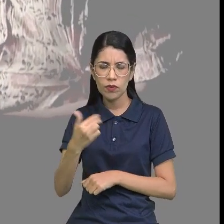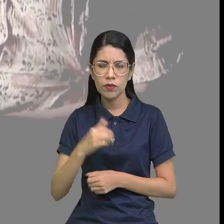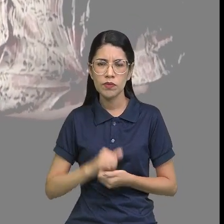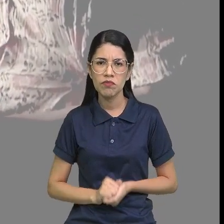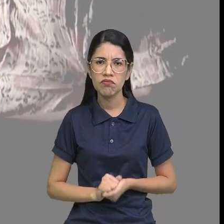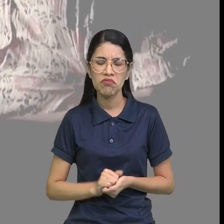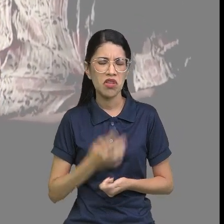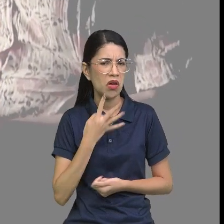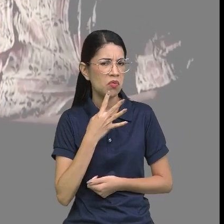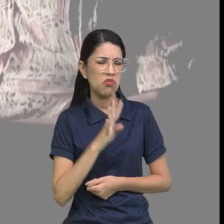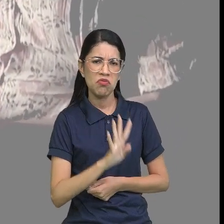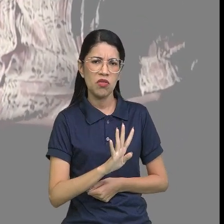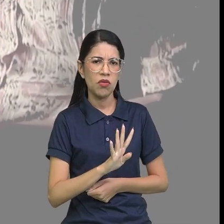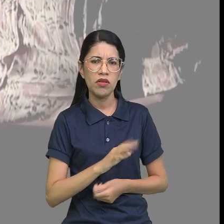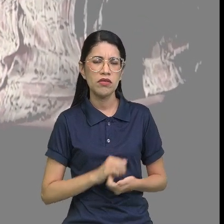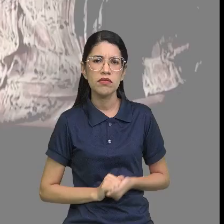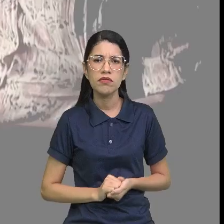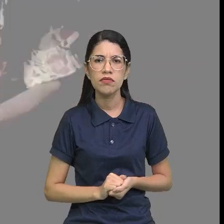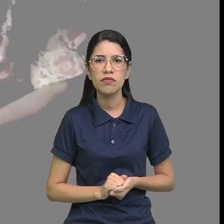Não, senhora.